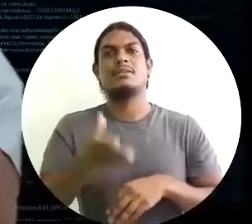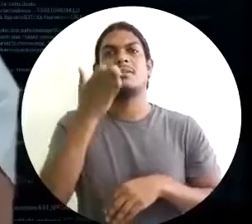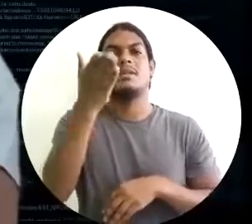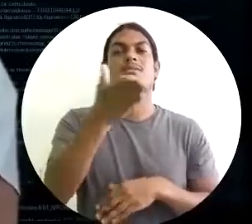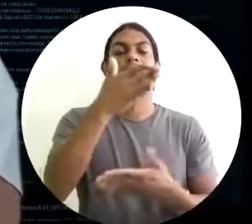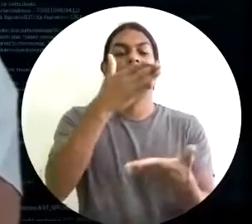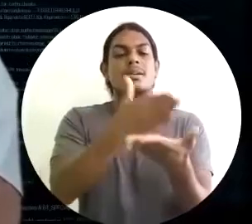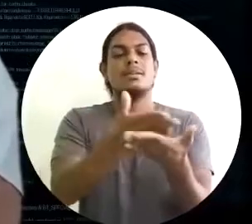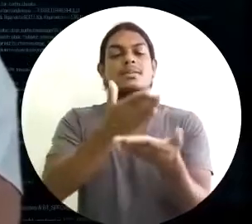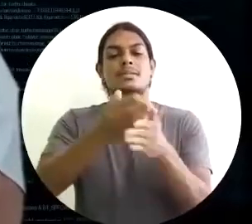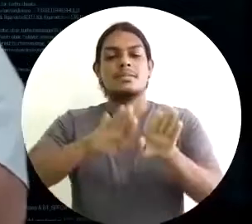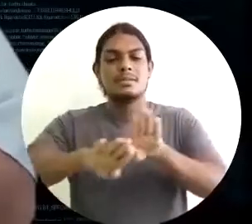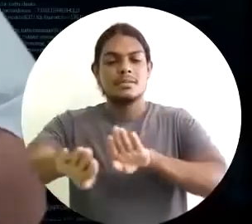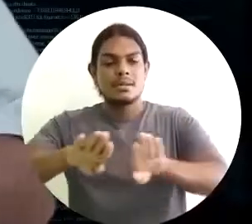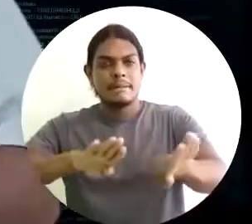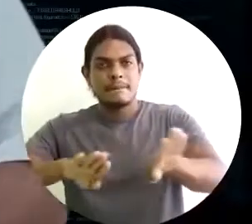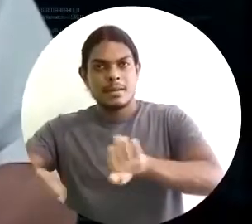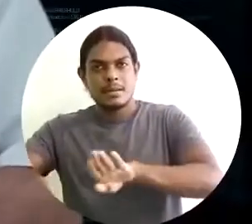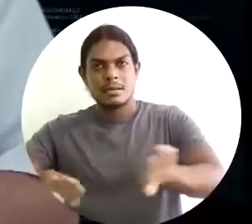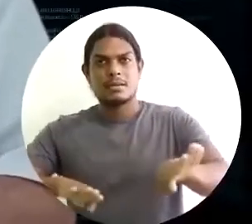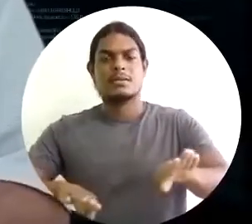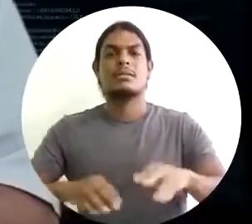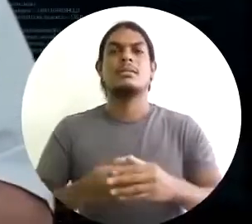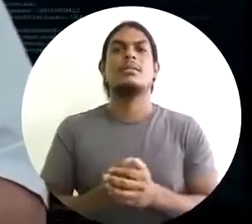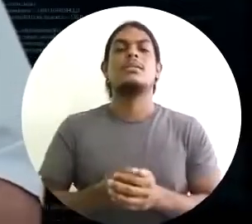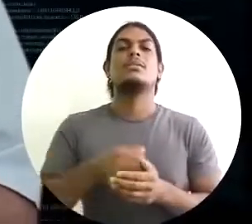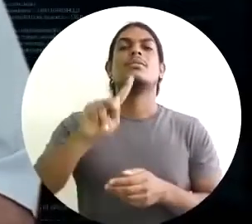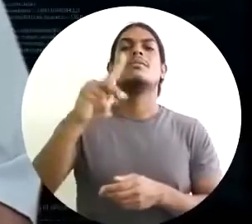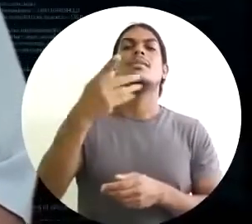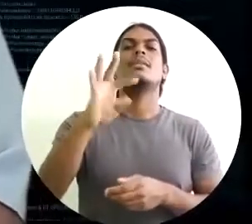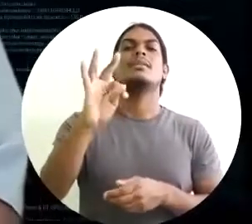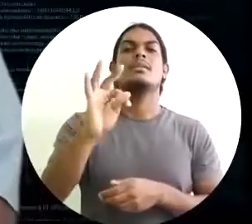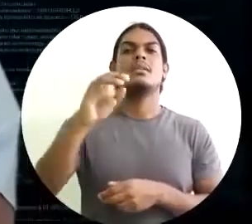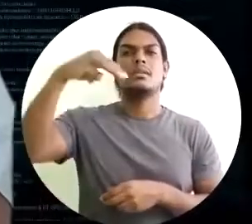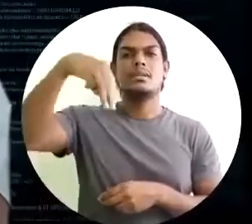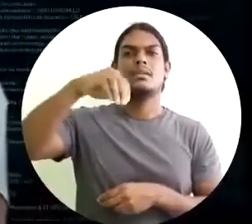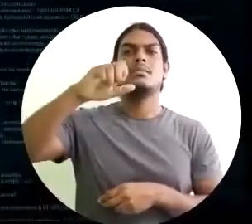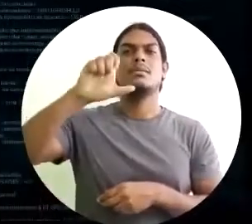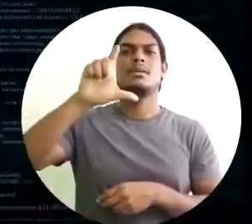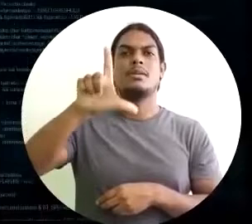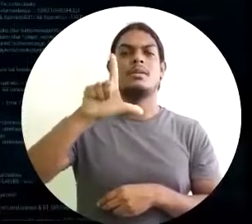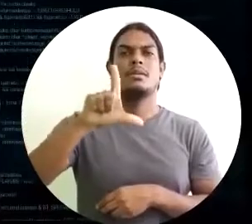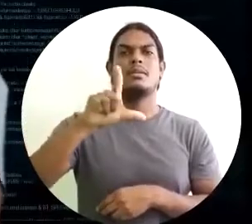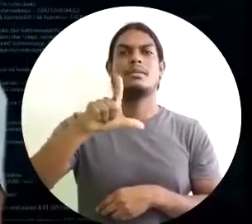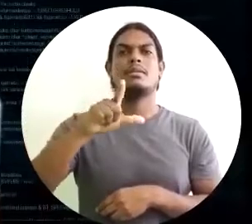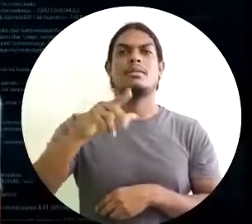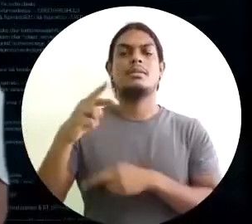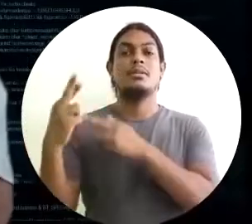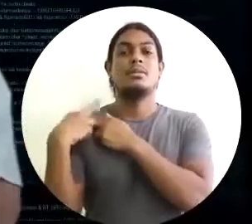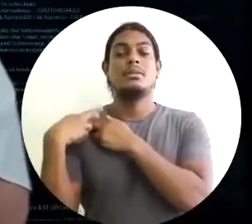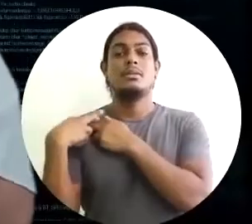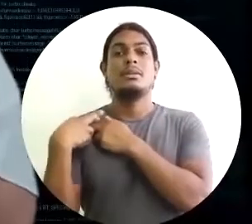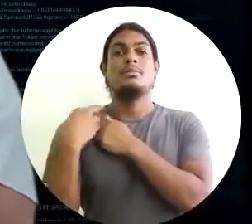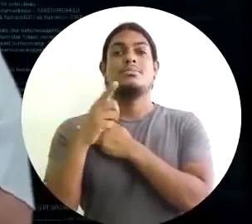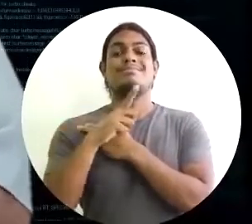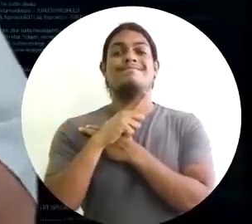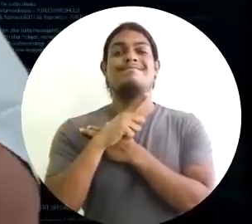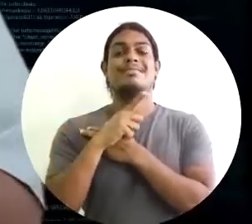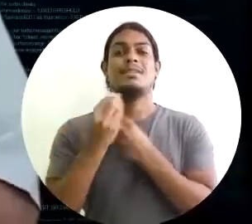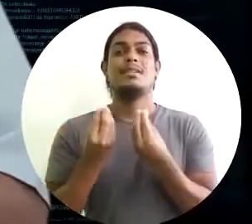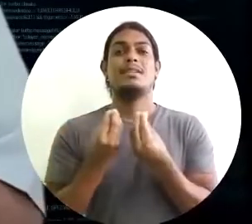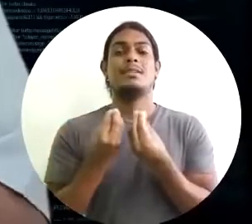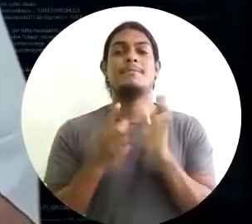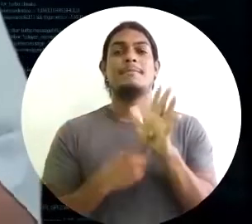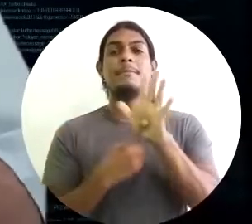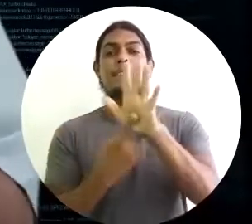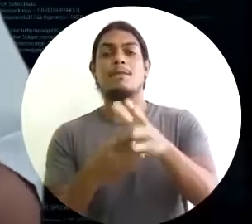você separar. Então, o HTML, ele fica responsável por dar sentido ao texto. Então, ele não